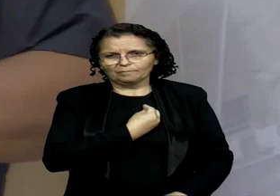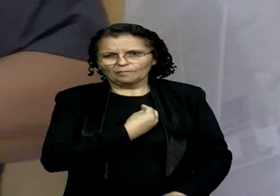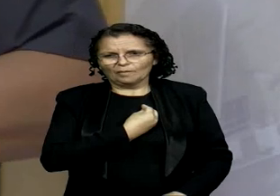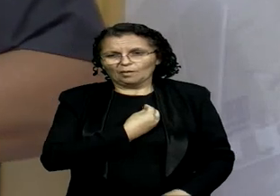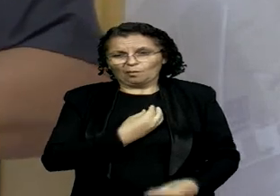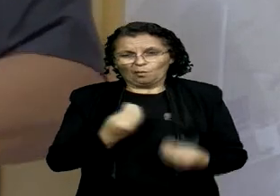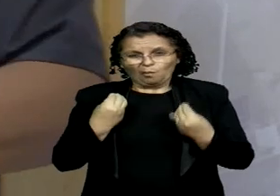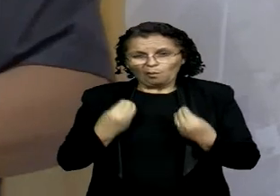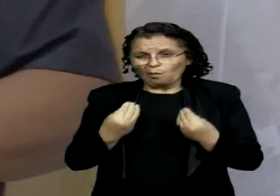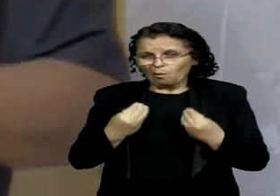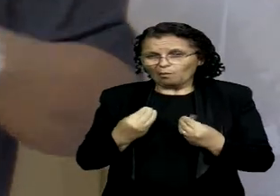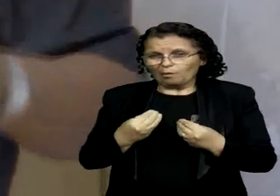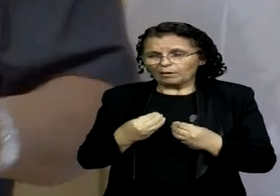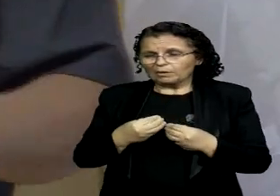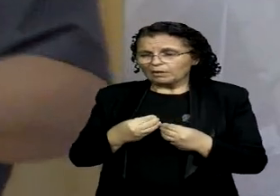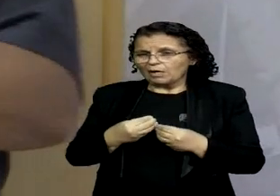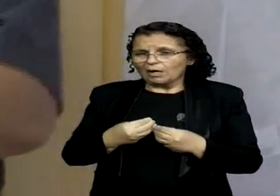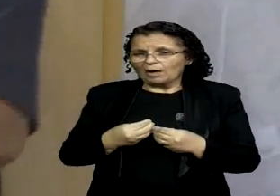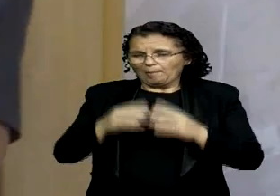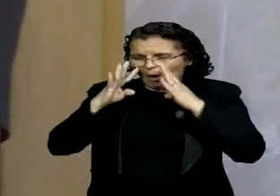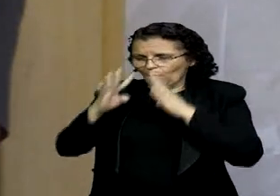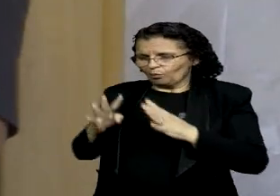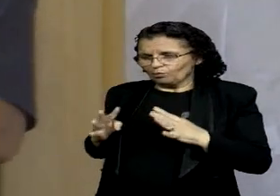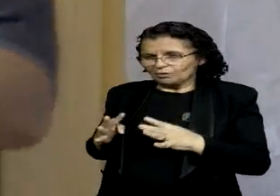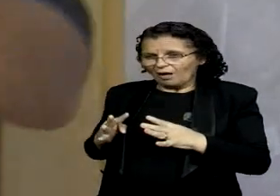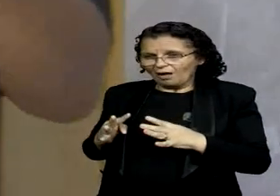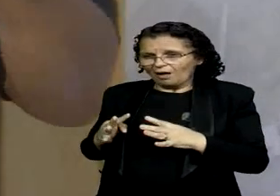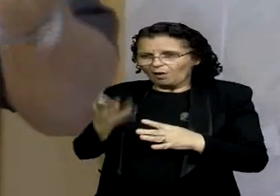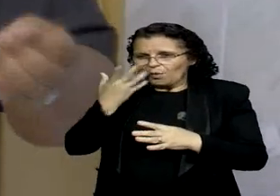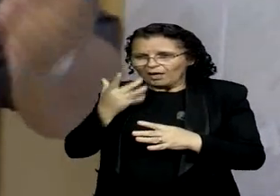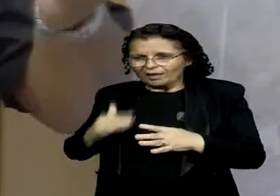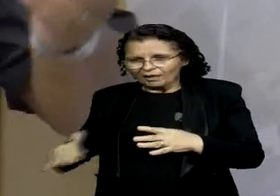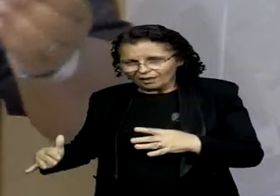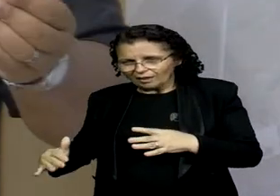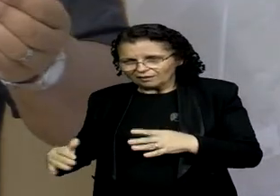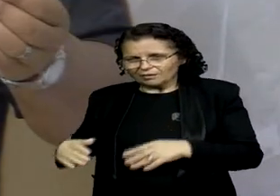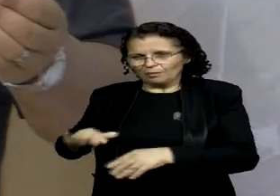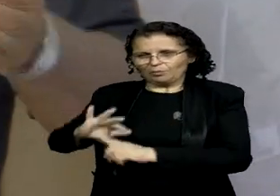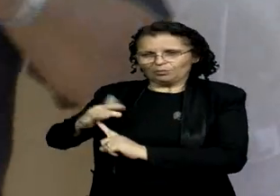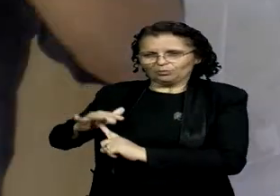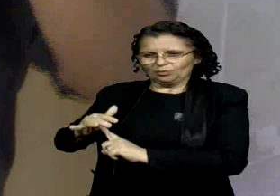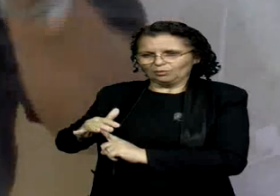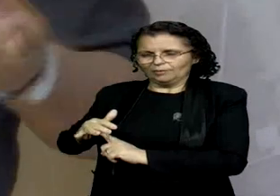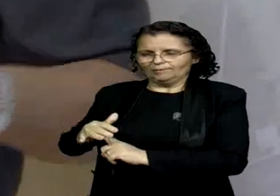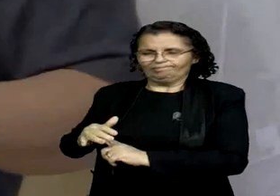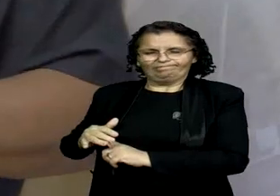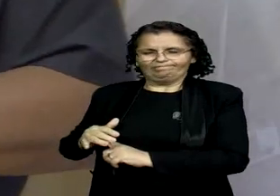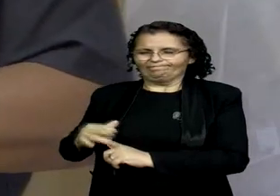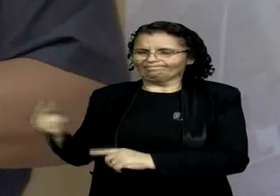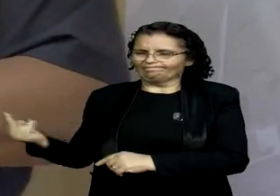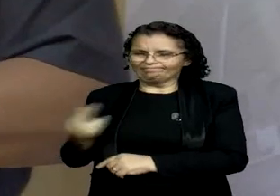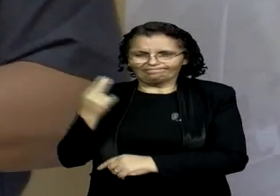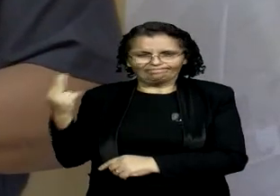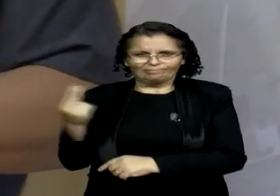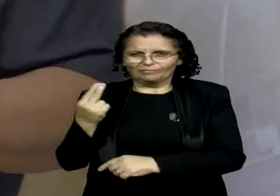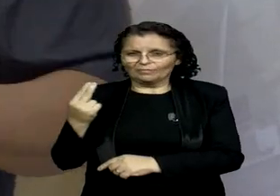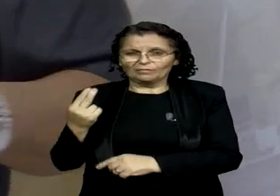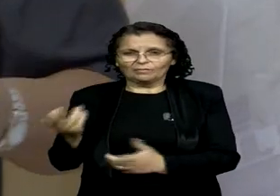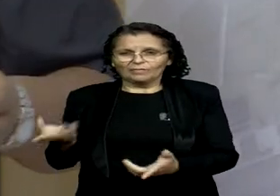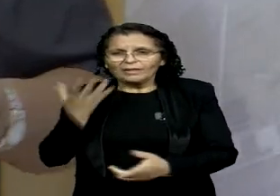jovem que ela é culpada pelo estupro, isso aí é inadmissível. Não pode acontecer.